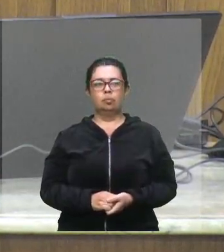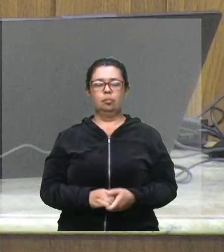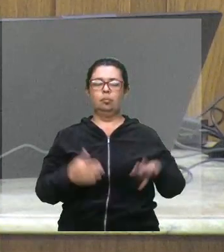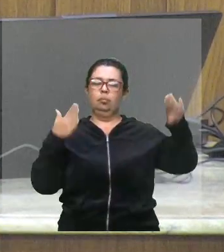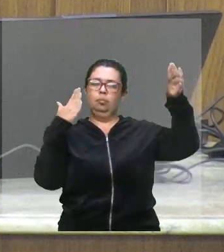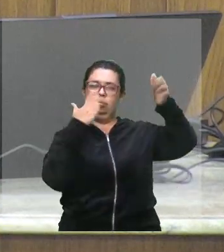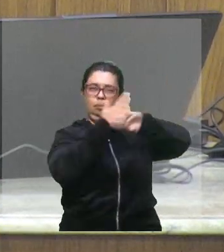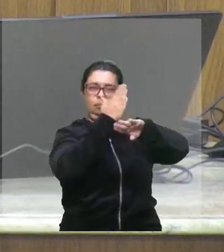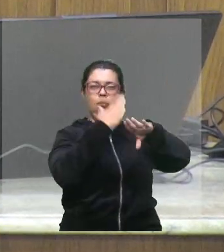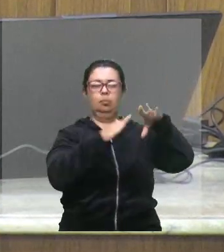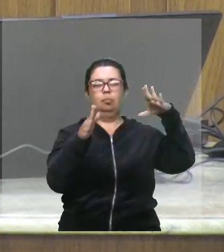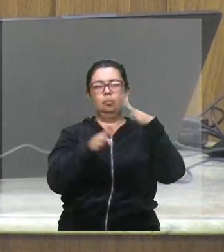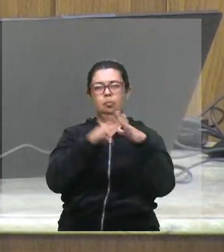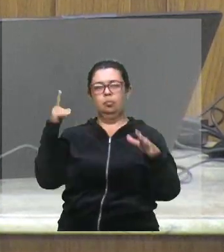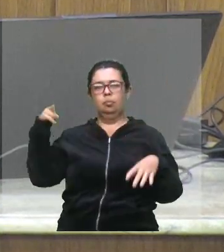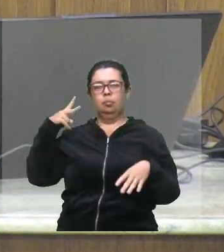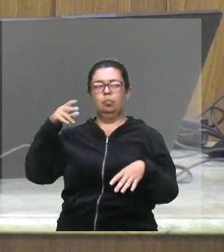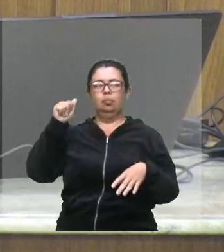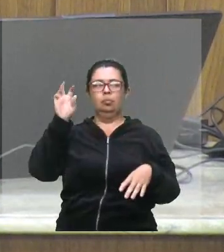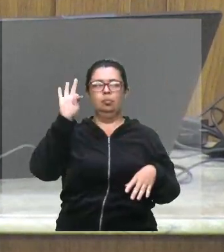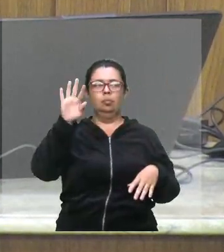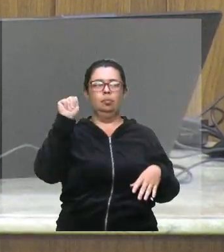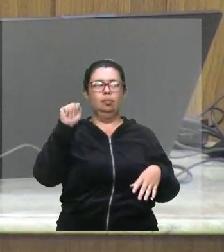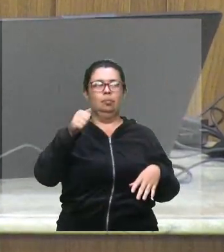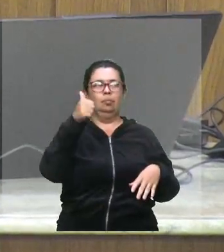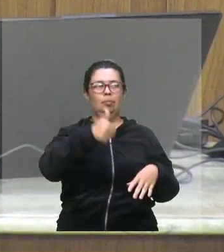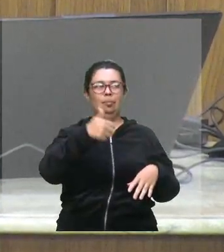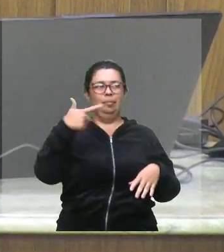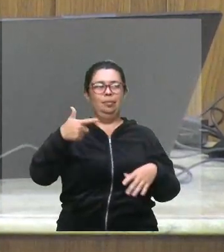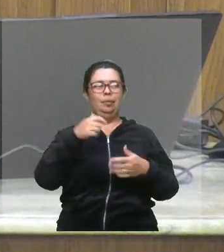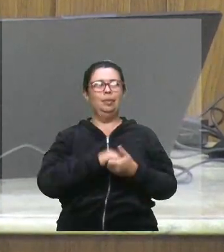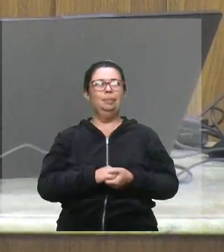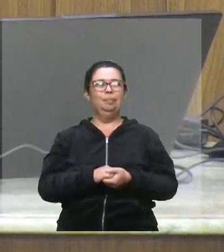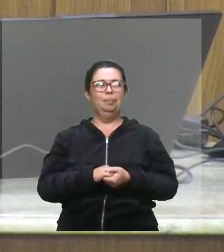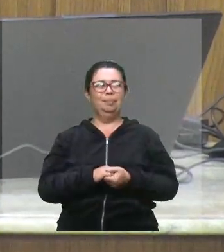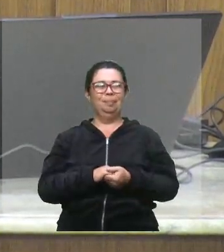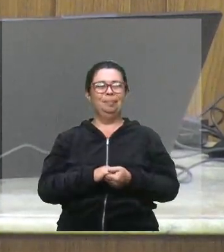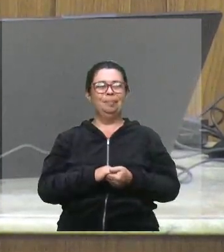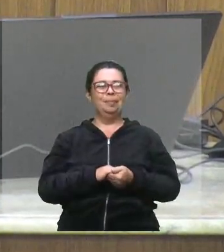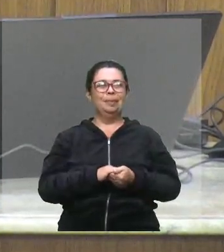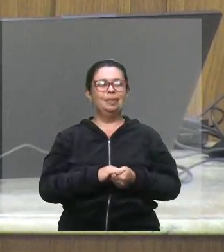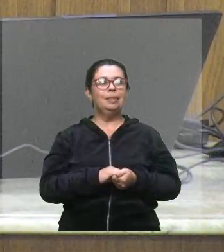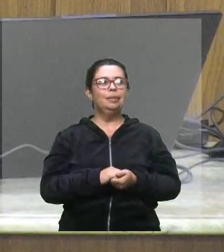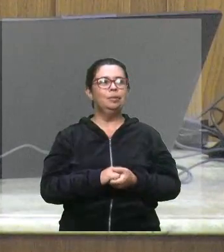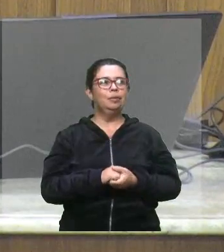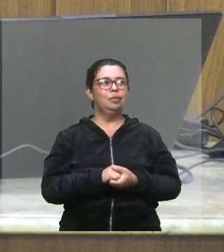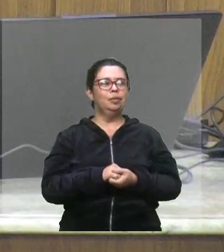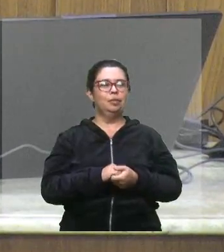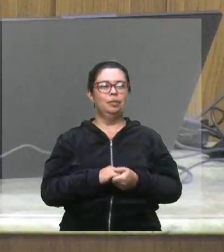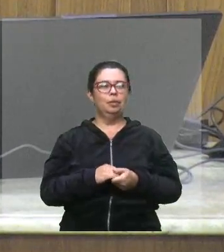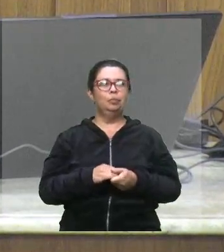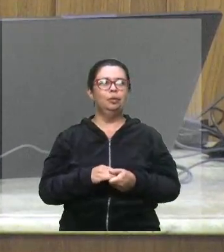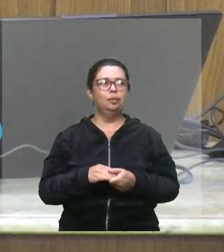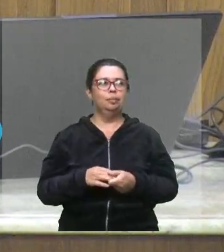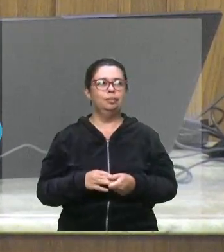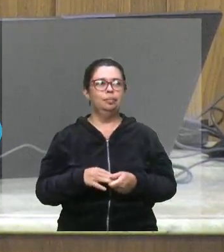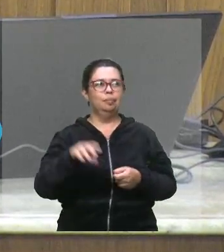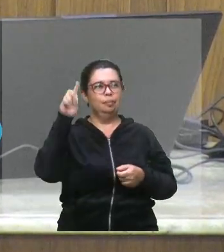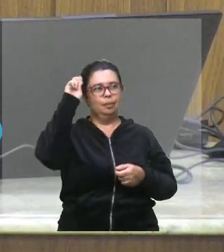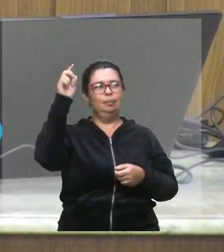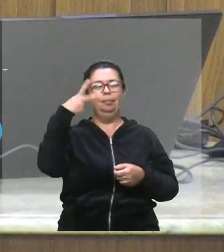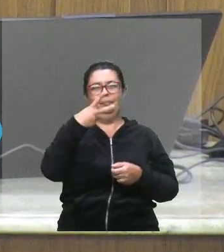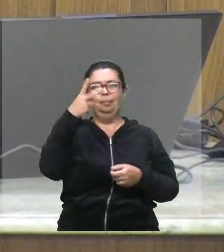Aprovada por unanimidade a ata número 12 da 9ª sessão ordinária, realizada no dia 25